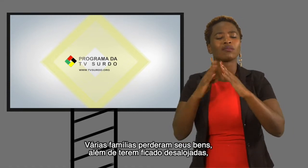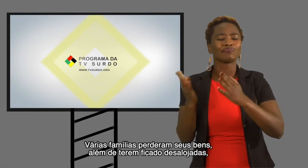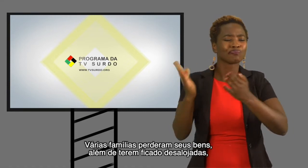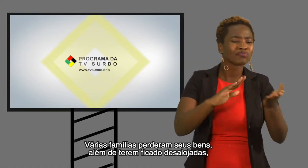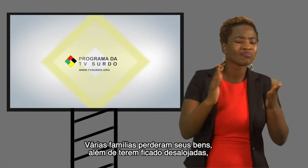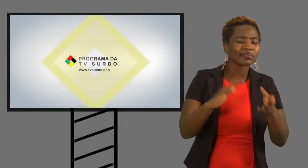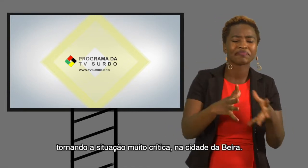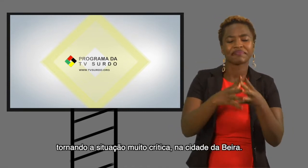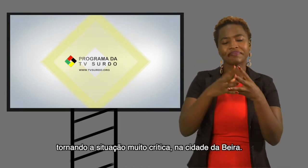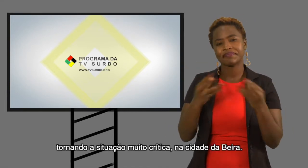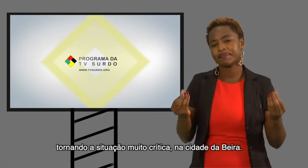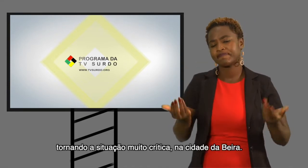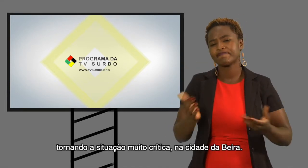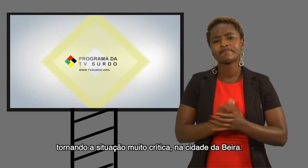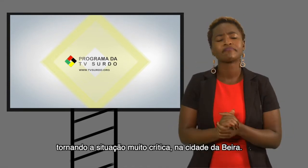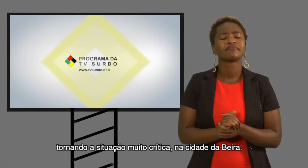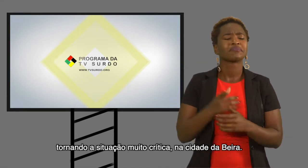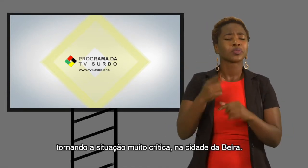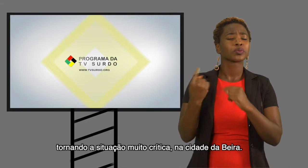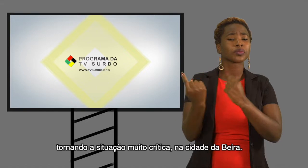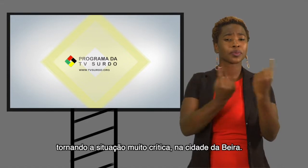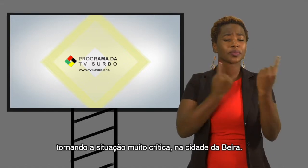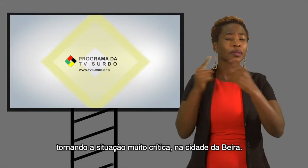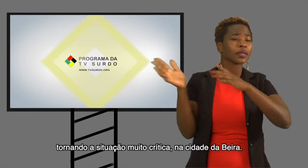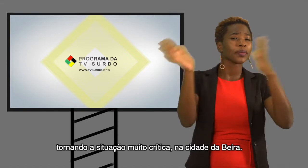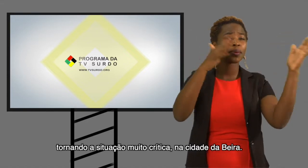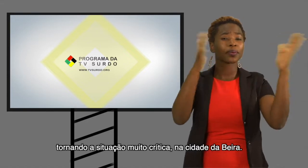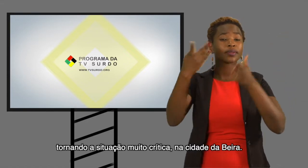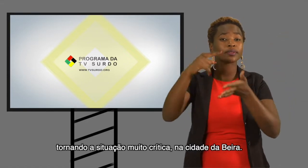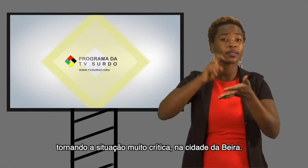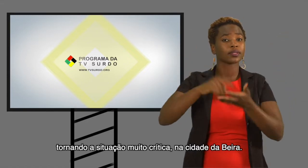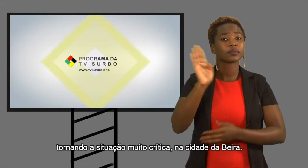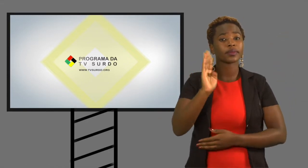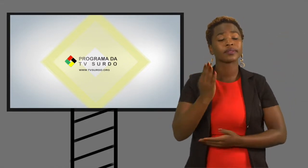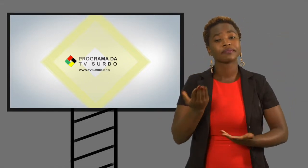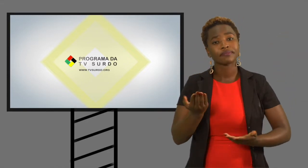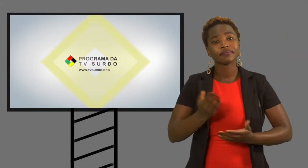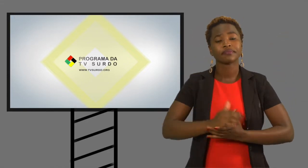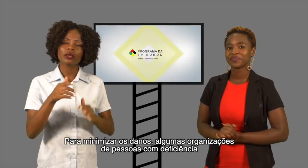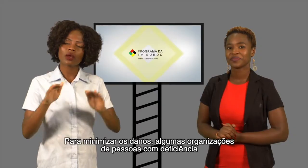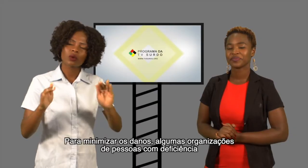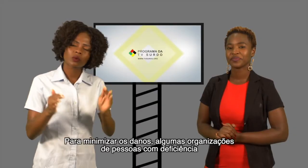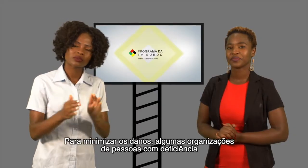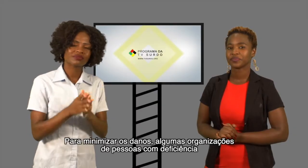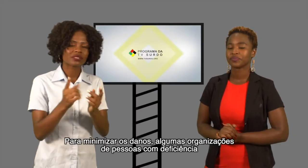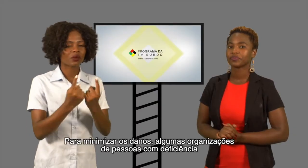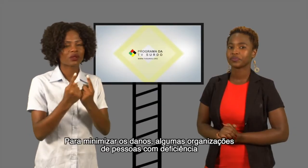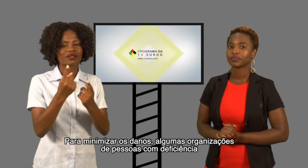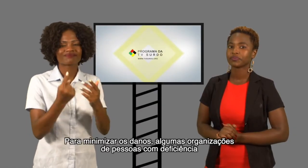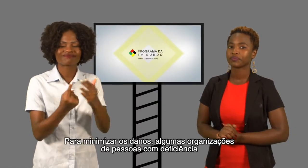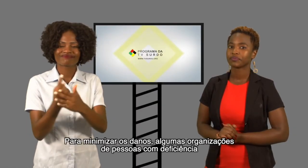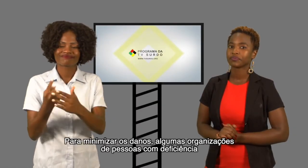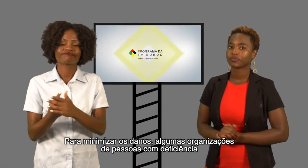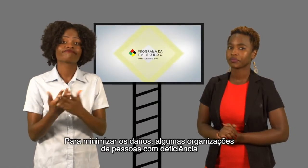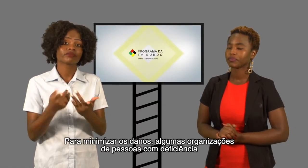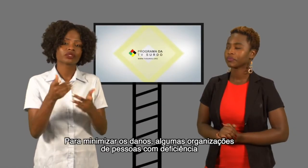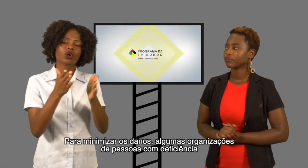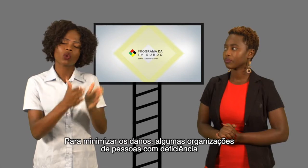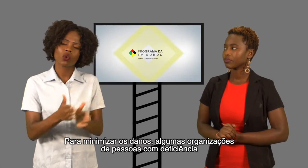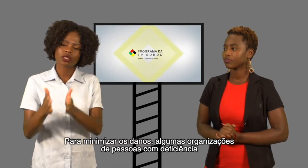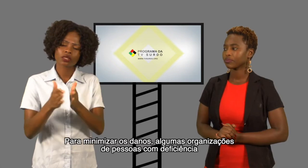desalojadas, tornando a situação muito crítica na cidade da Beira. Para minimizar os danos, algumas